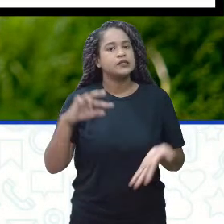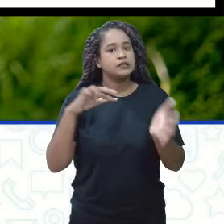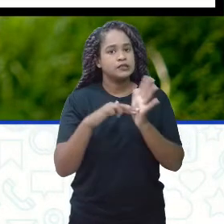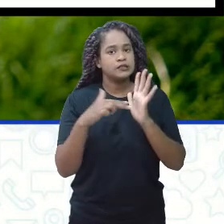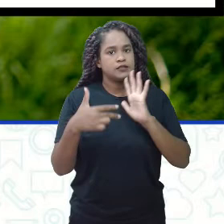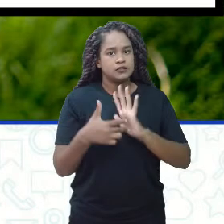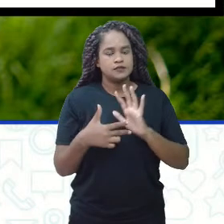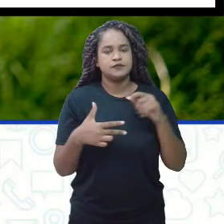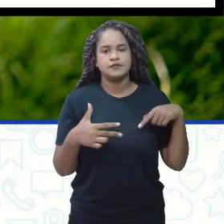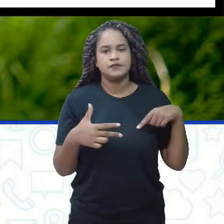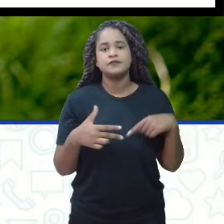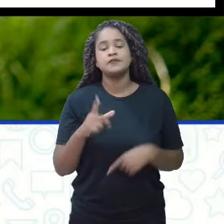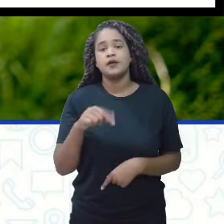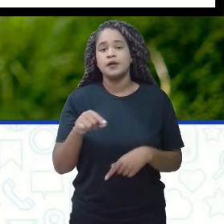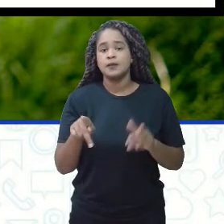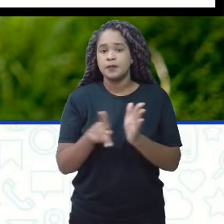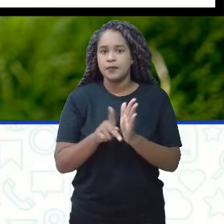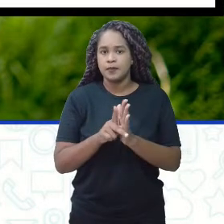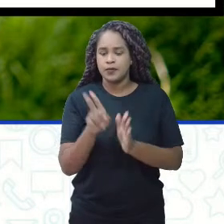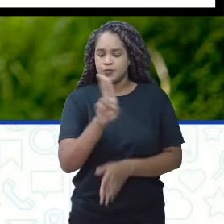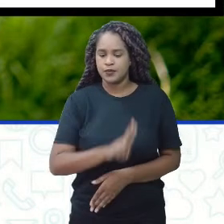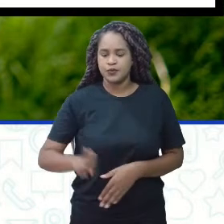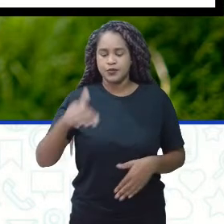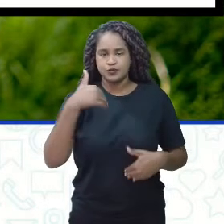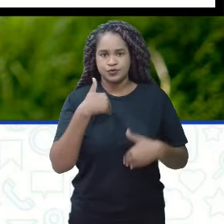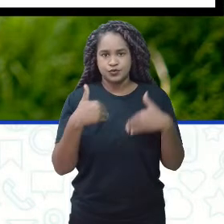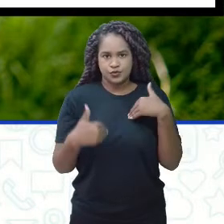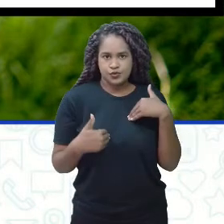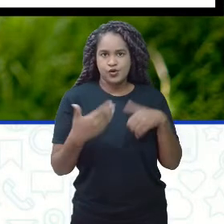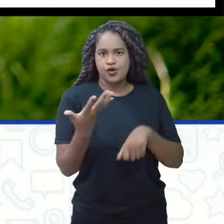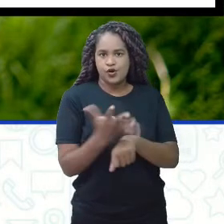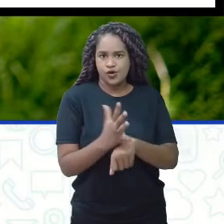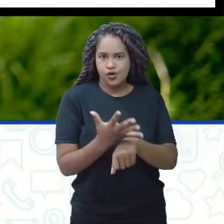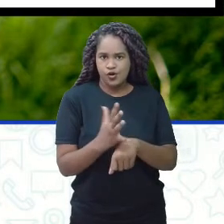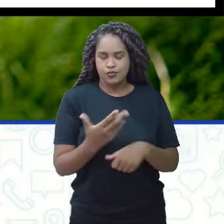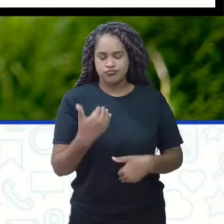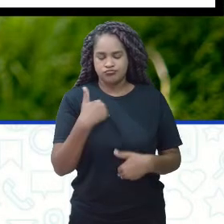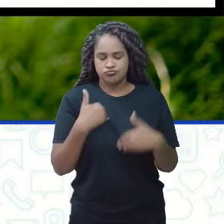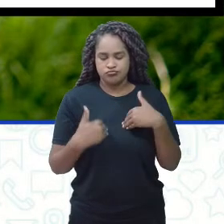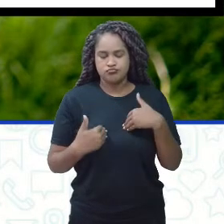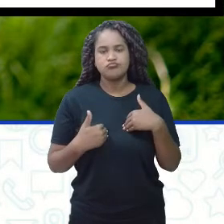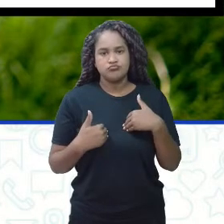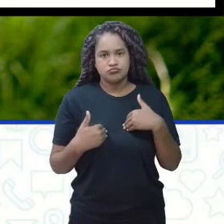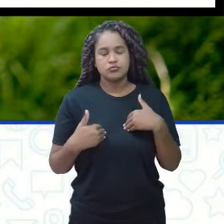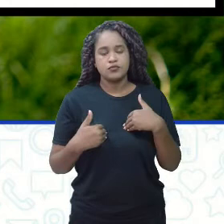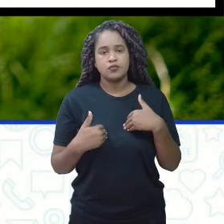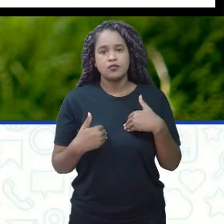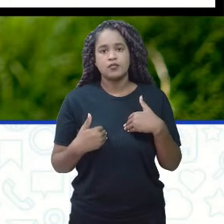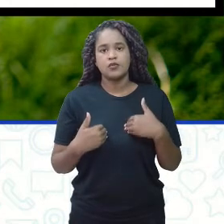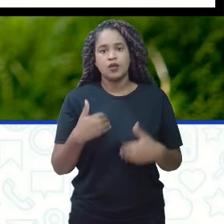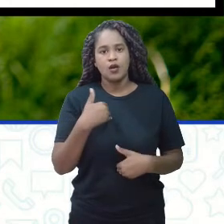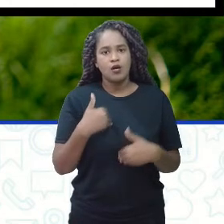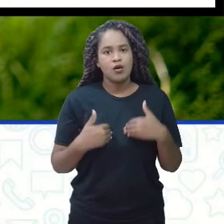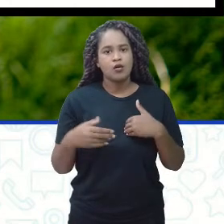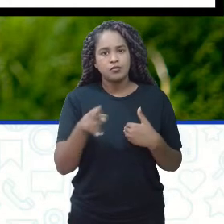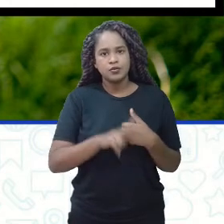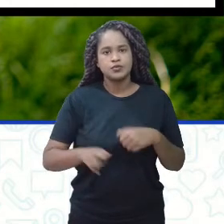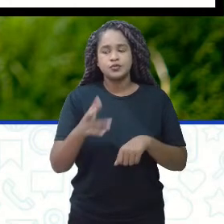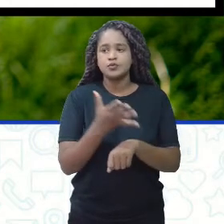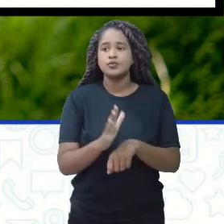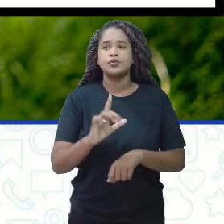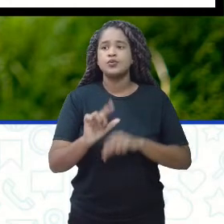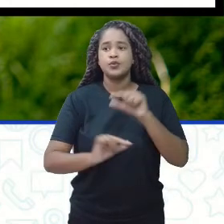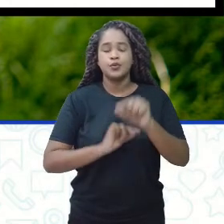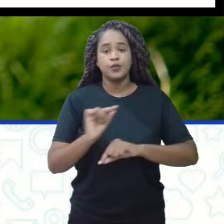definição. É uma prática corporal, a gente está falando de práticas corporais de aventura, como eu falei anteriormente. Então, é uma prática corporal que consiste